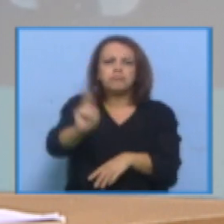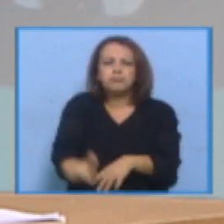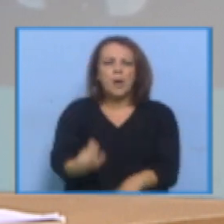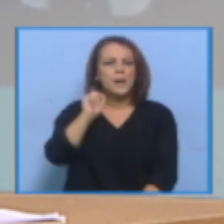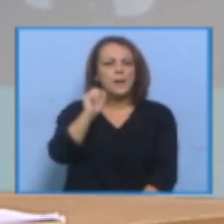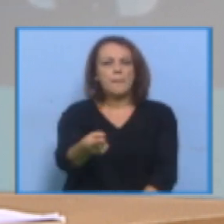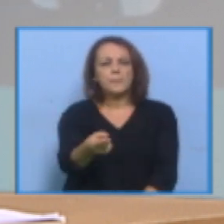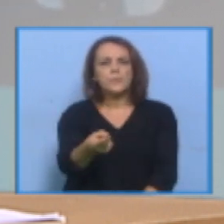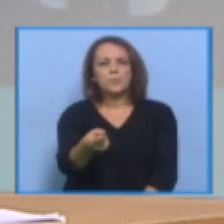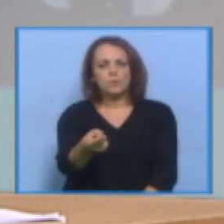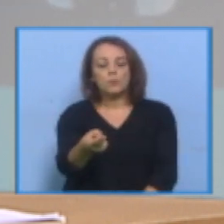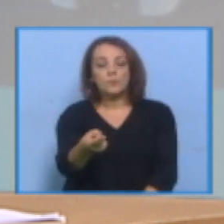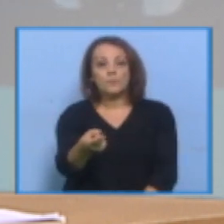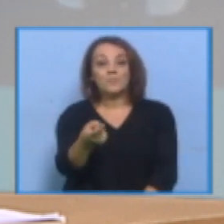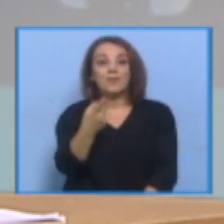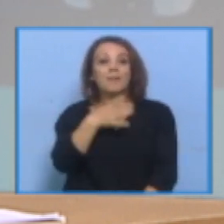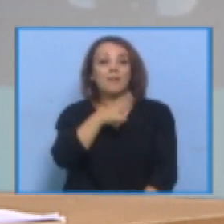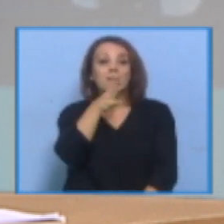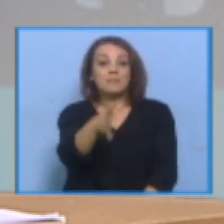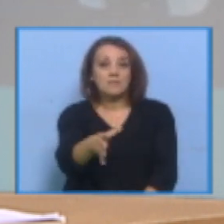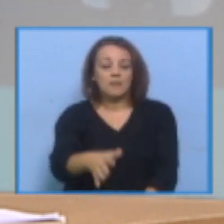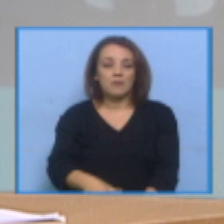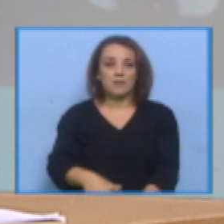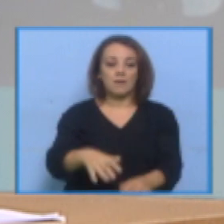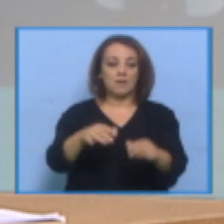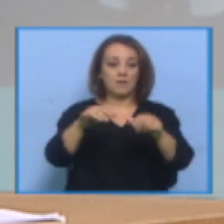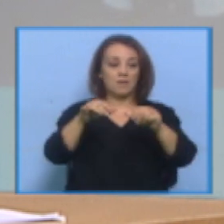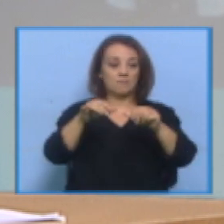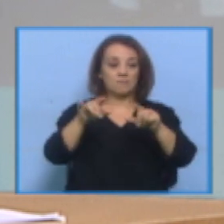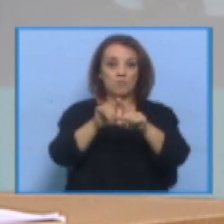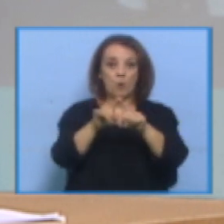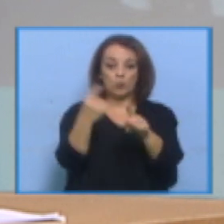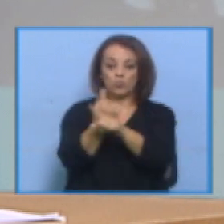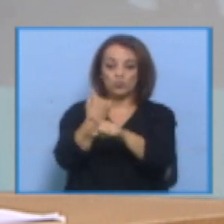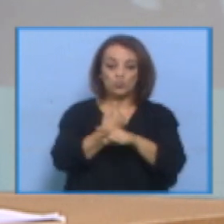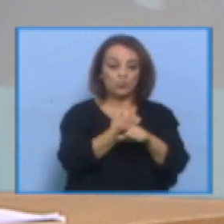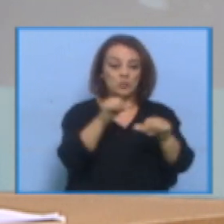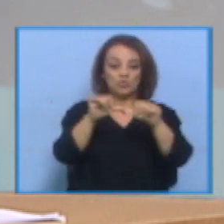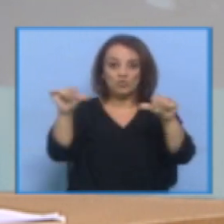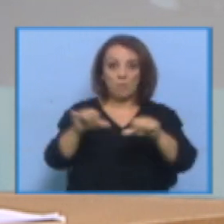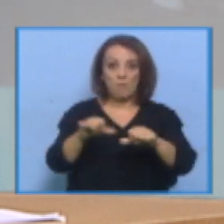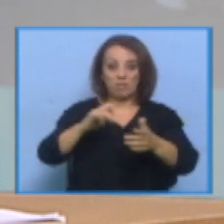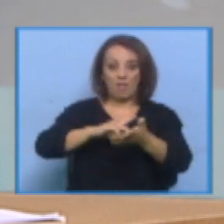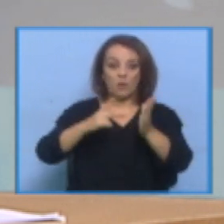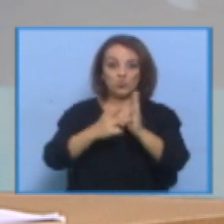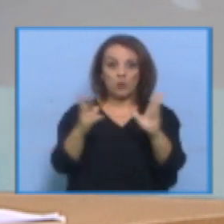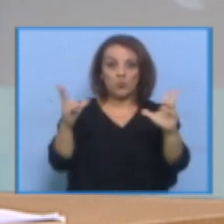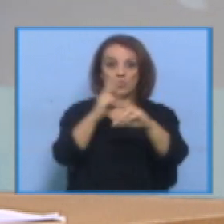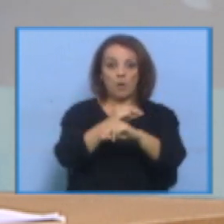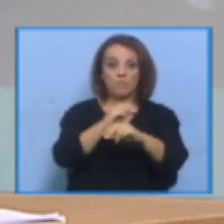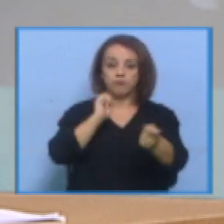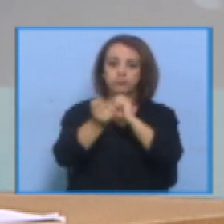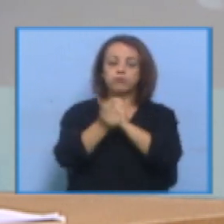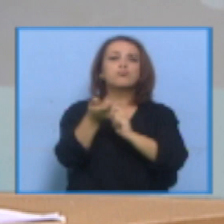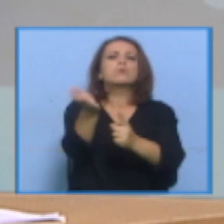seja, ao mudar toda a dinâmica da digitalização e das novas tecnologias, por exemplo, a banca neste